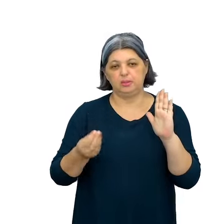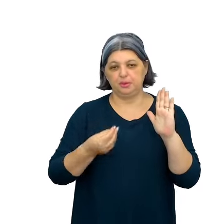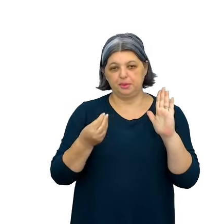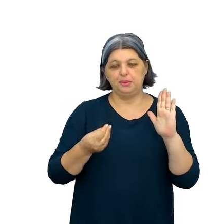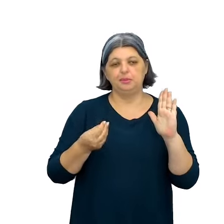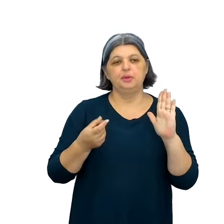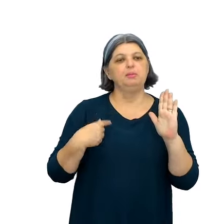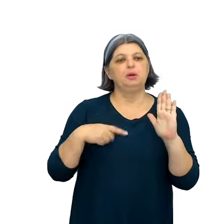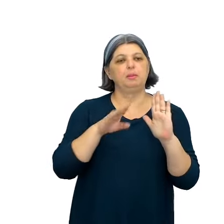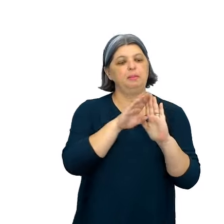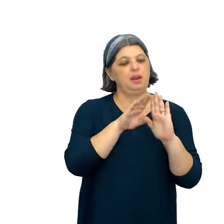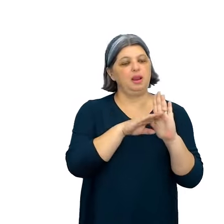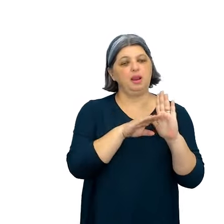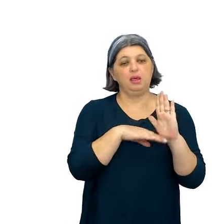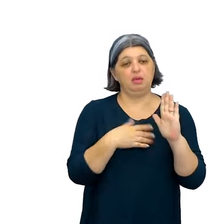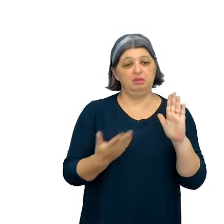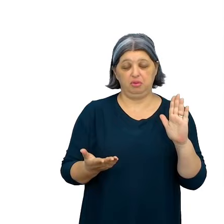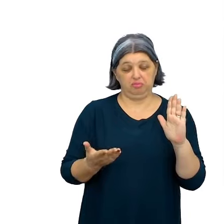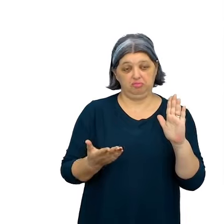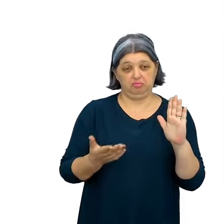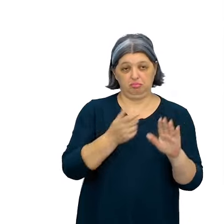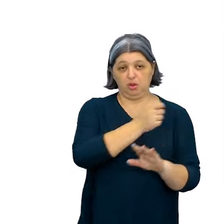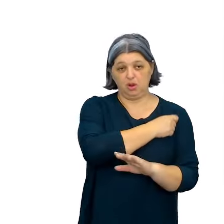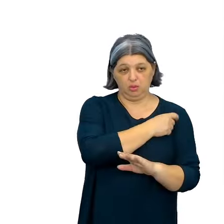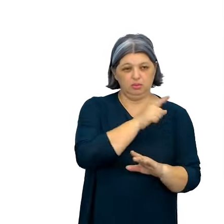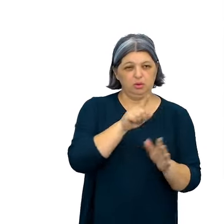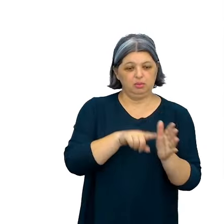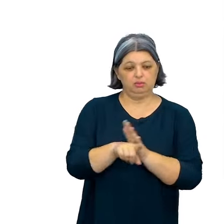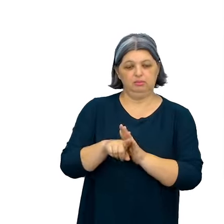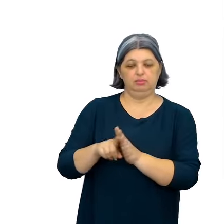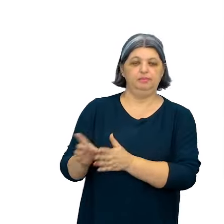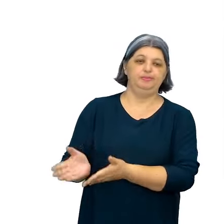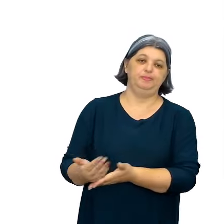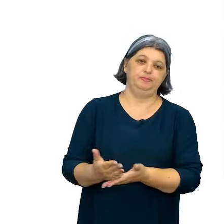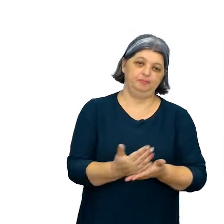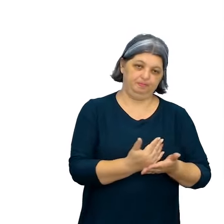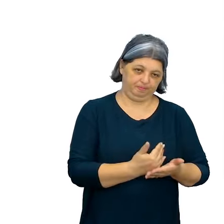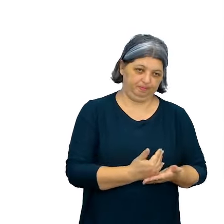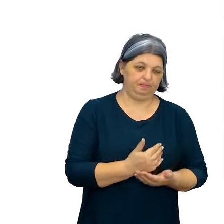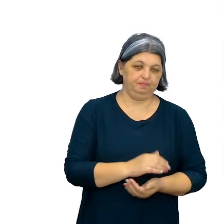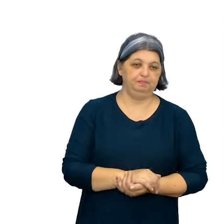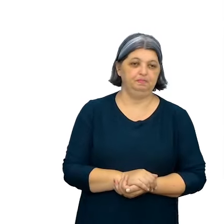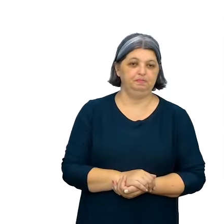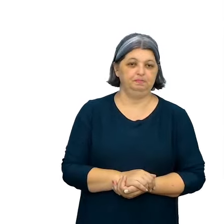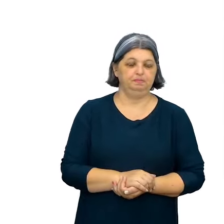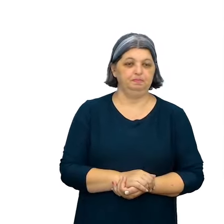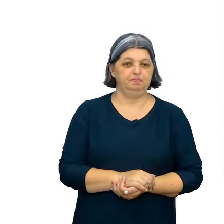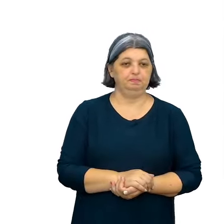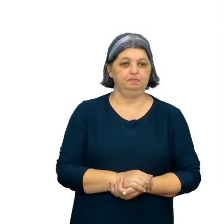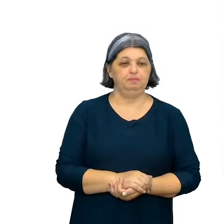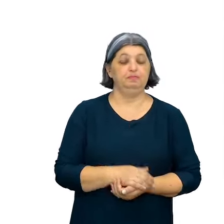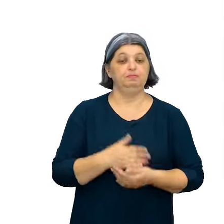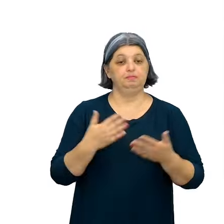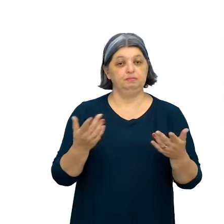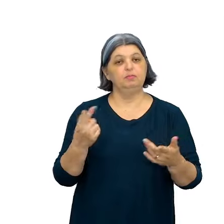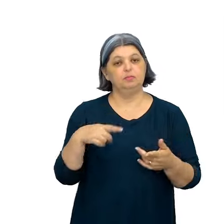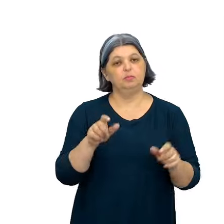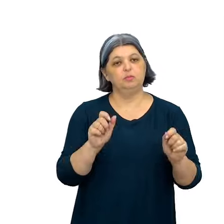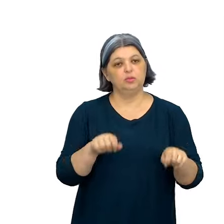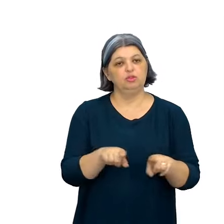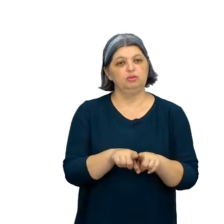que nível que esse aluno está a partir da coleta por rubricas. Maravilha, professor? E assim você pode